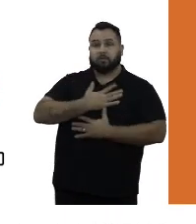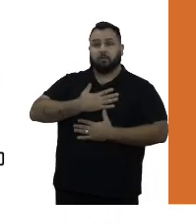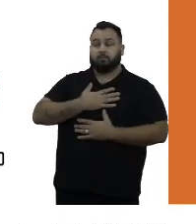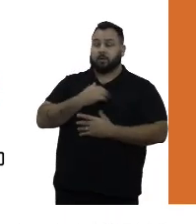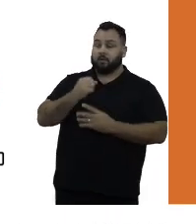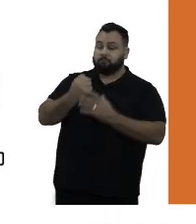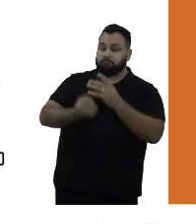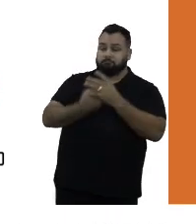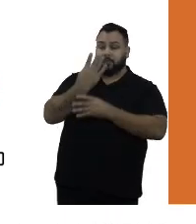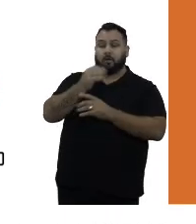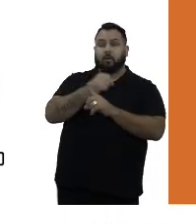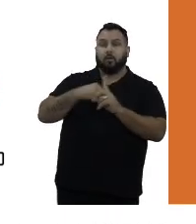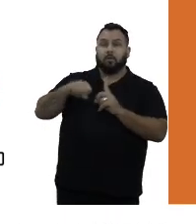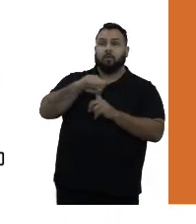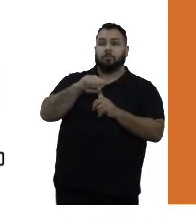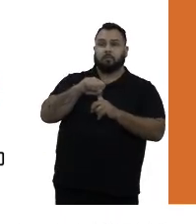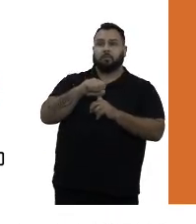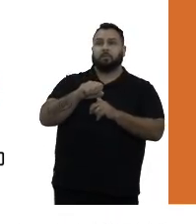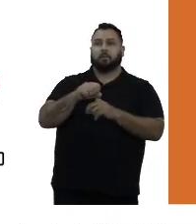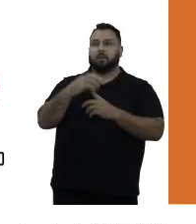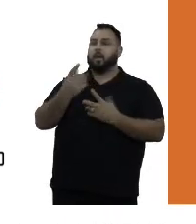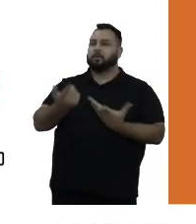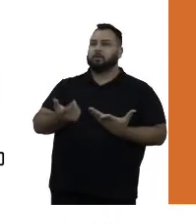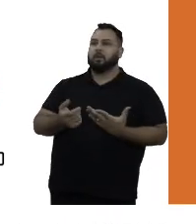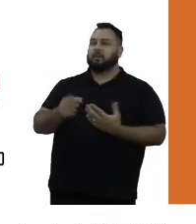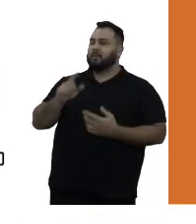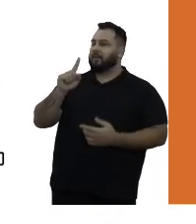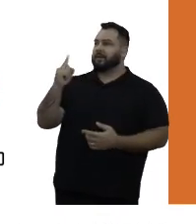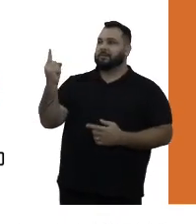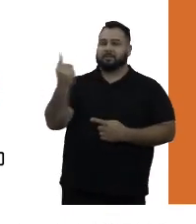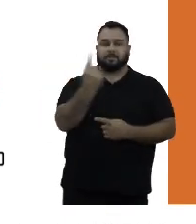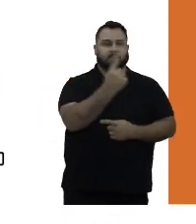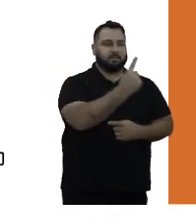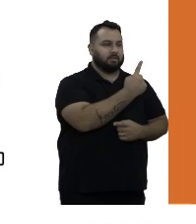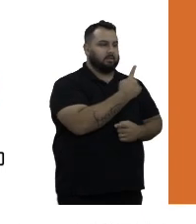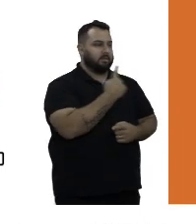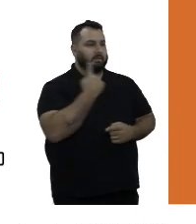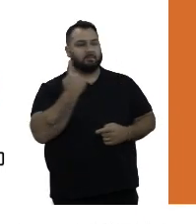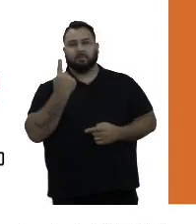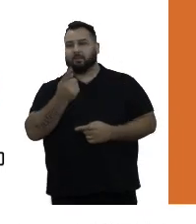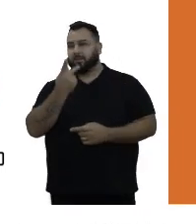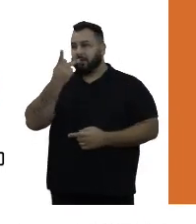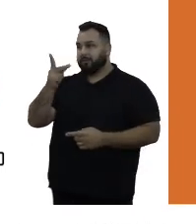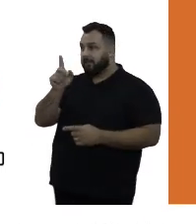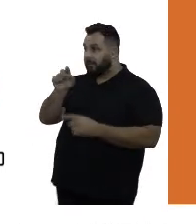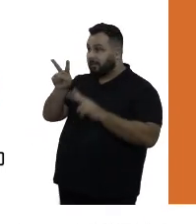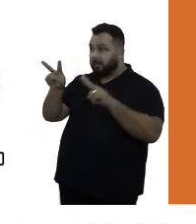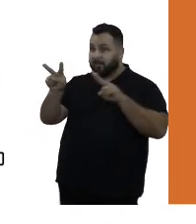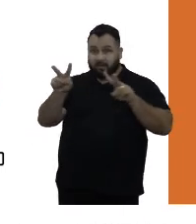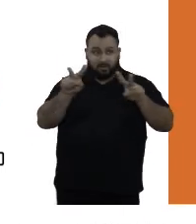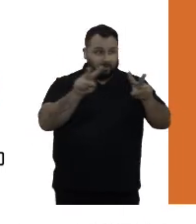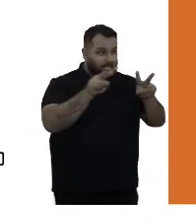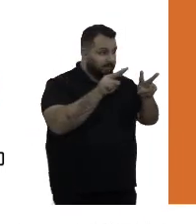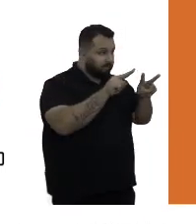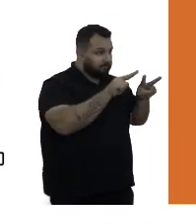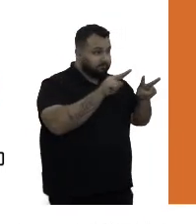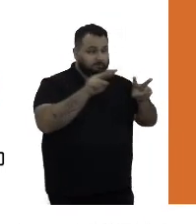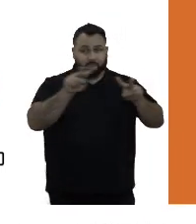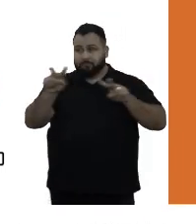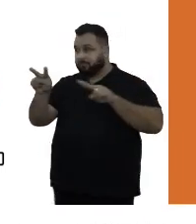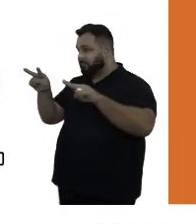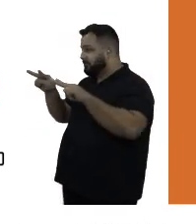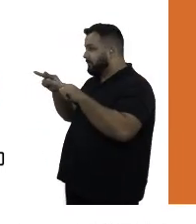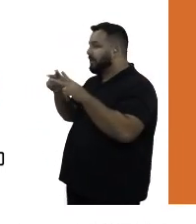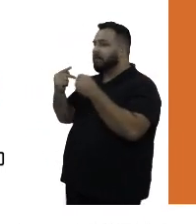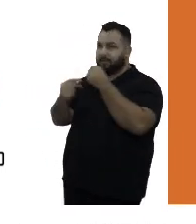sociedade. Eu fico de costas aqui, eu fico incomodado, eu vou ficar girando, tá, gente? Para falar com vocês, eu adoro olhar as pessoas, ver quem está assistindo,